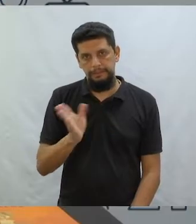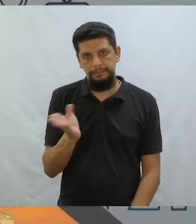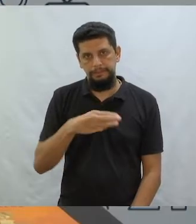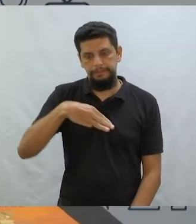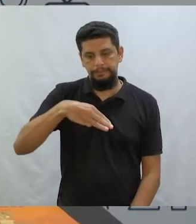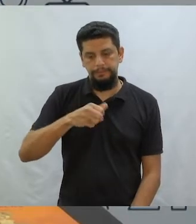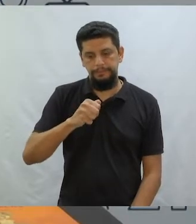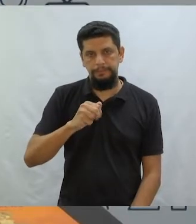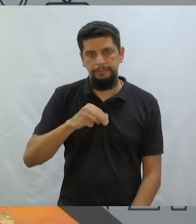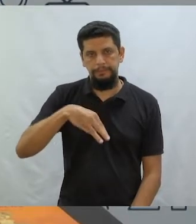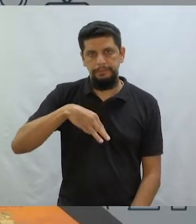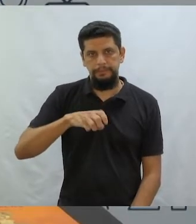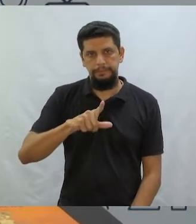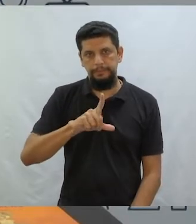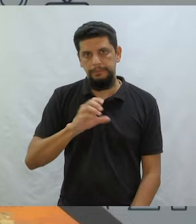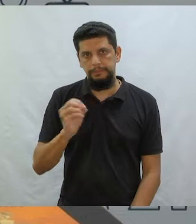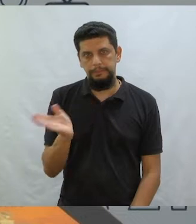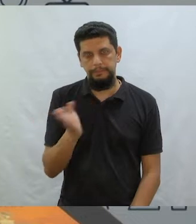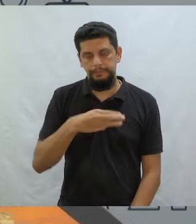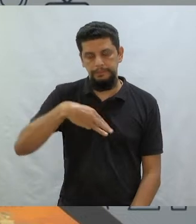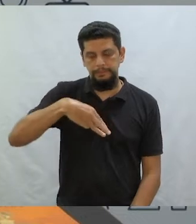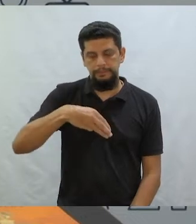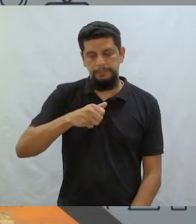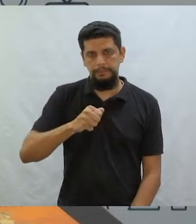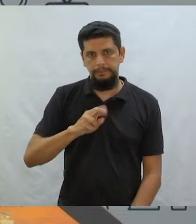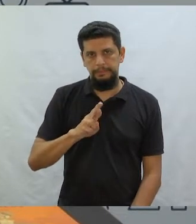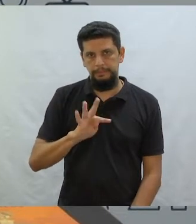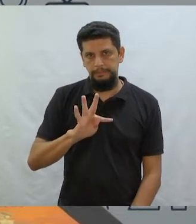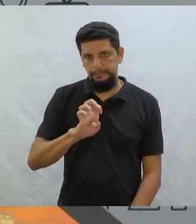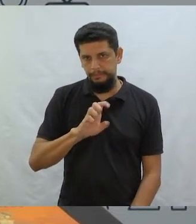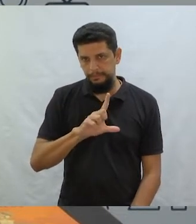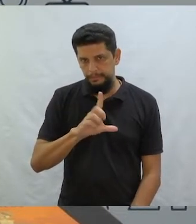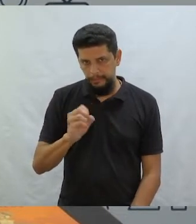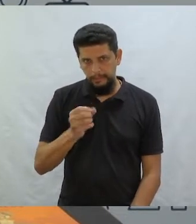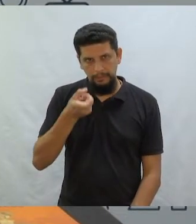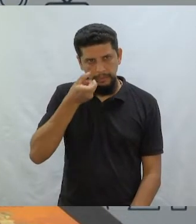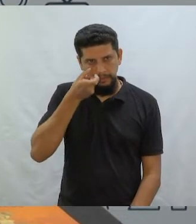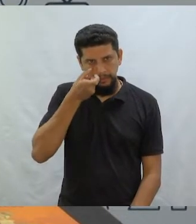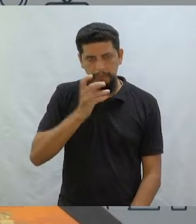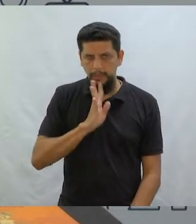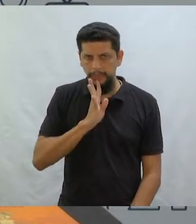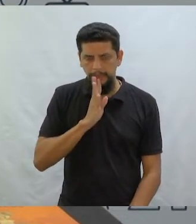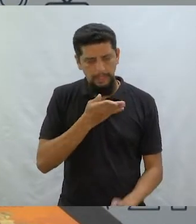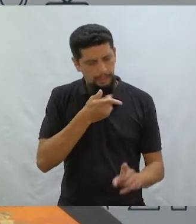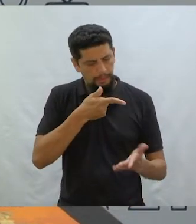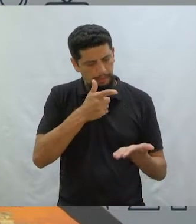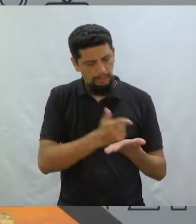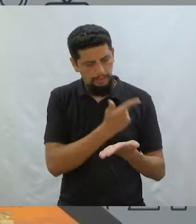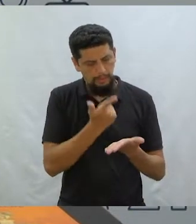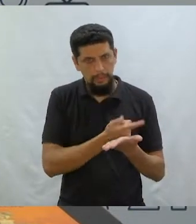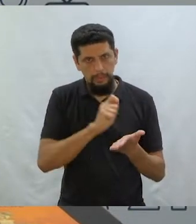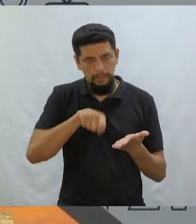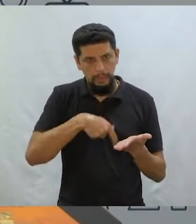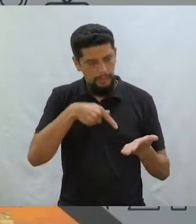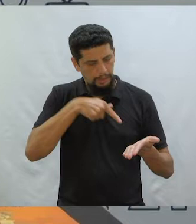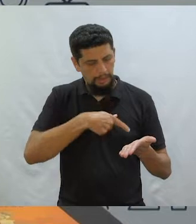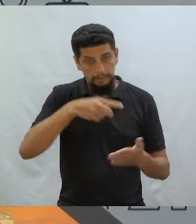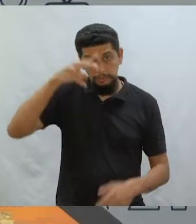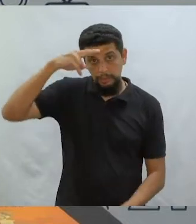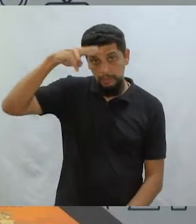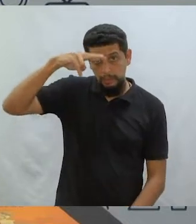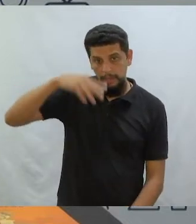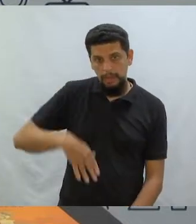Ouviram isso quando vocês eram menorzinhos Será que vocês chegaram a ouvir sobre essa